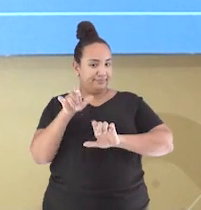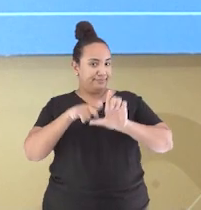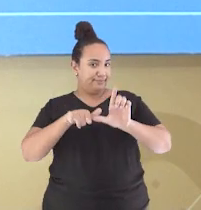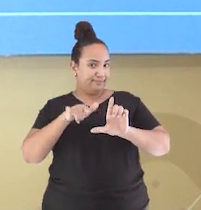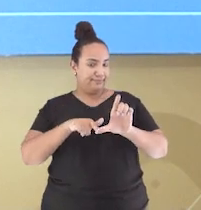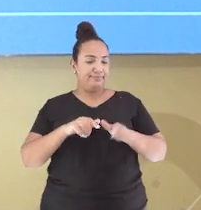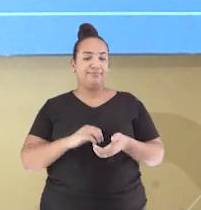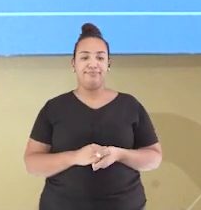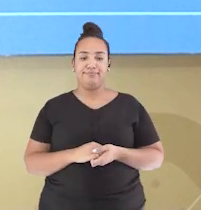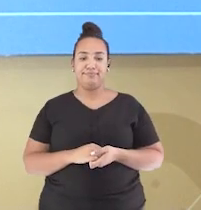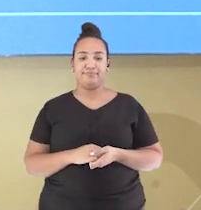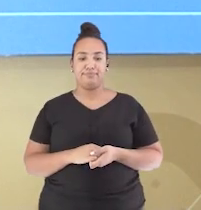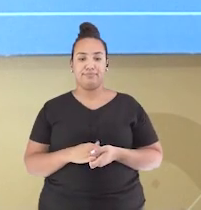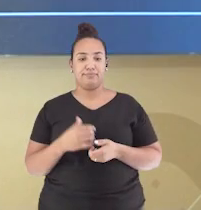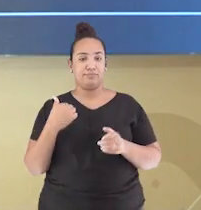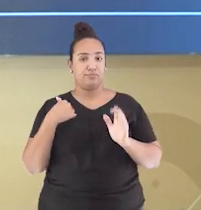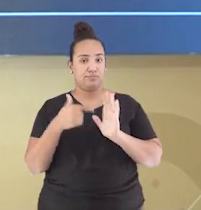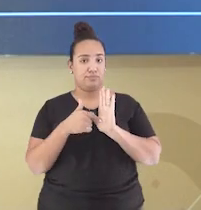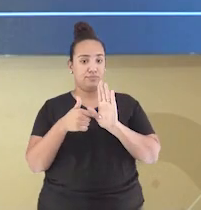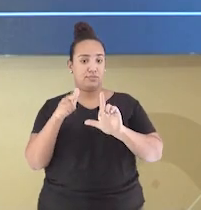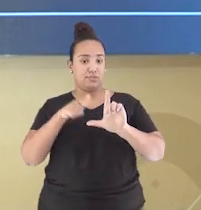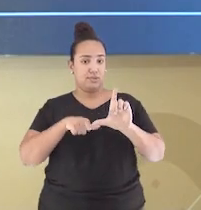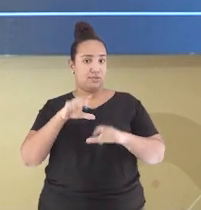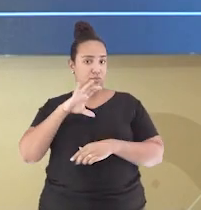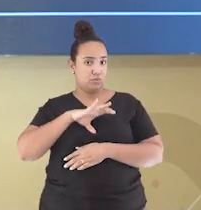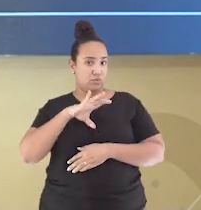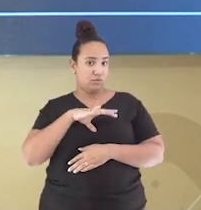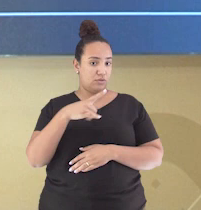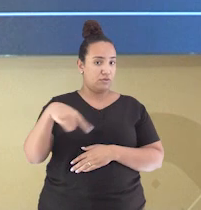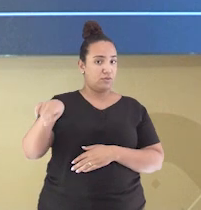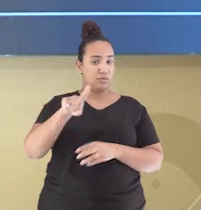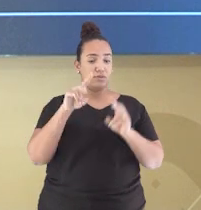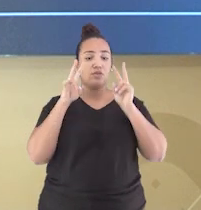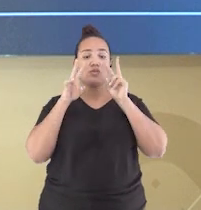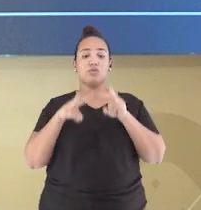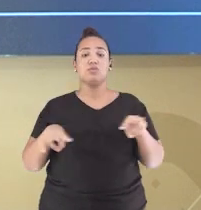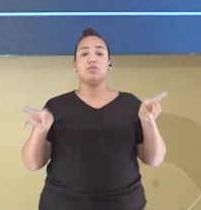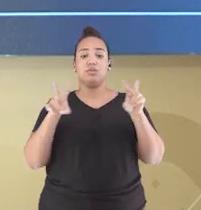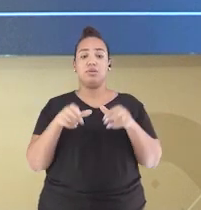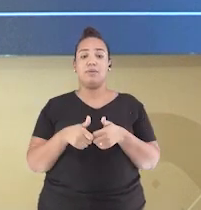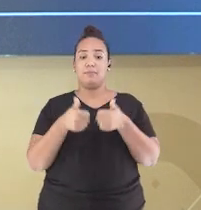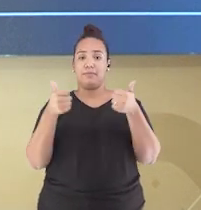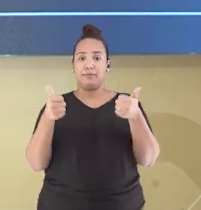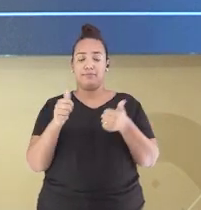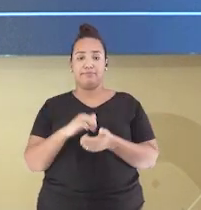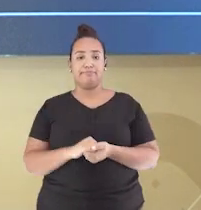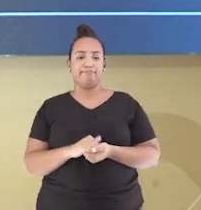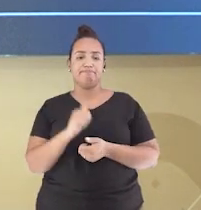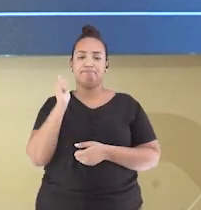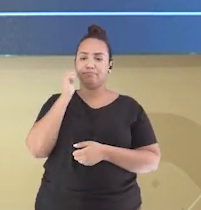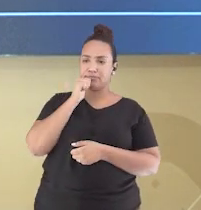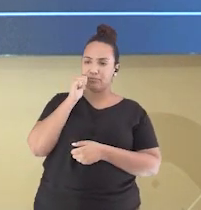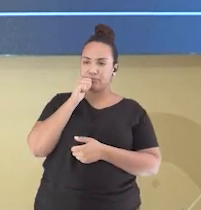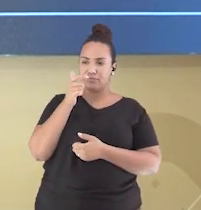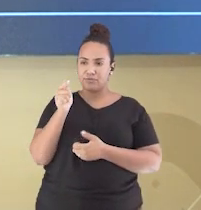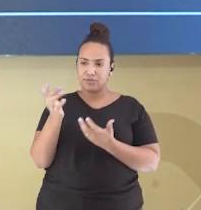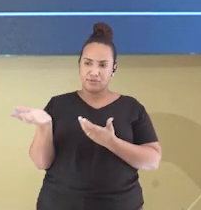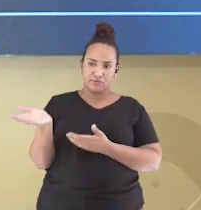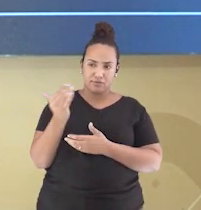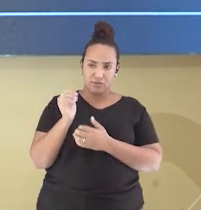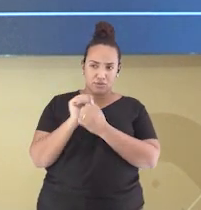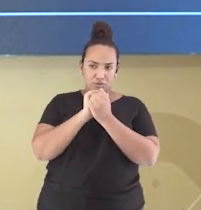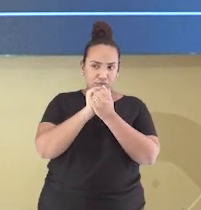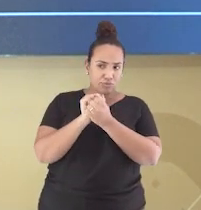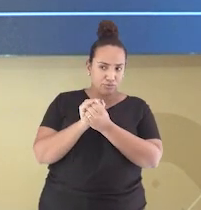letra. Eu vou colocar aqui a letra em português para ficar mais fácil de visualizar. Ou garota, você não quer